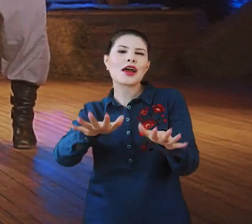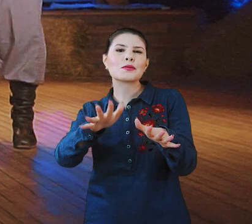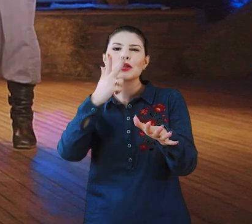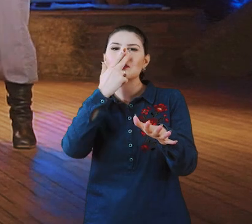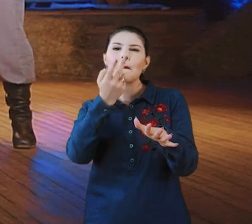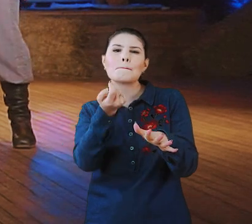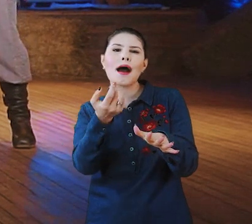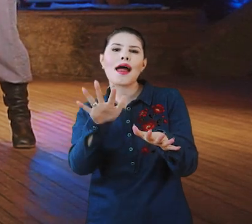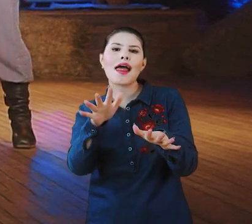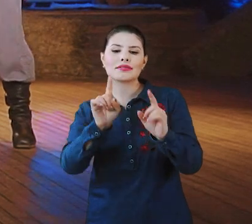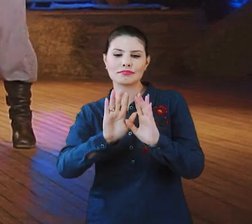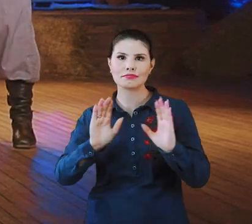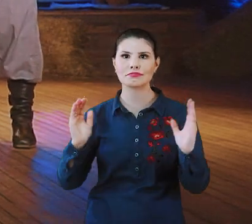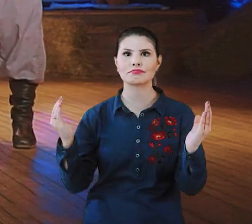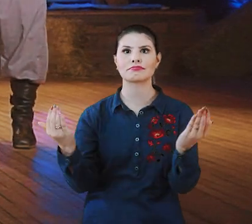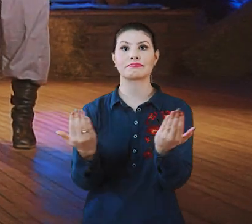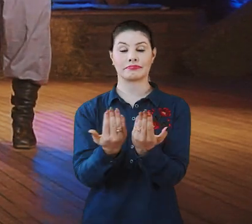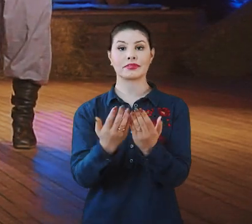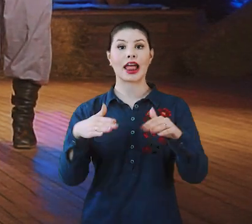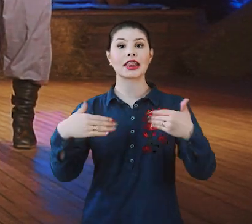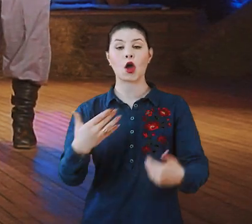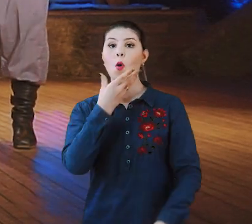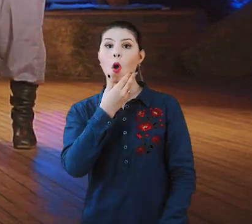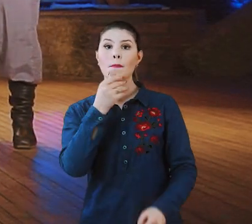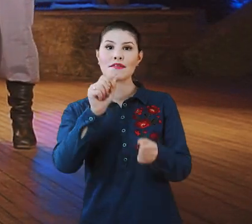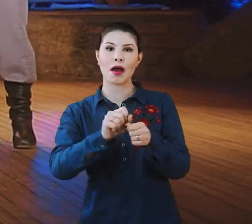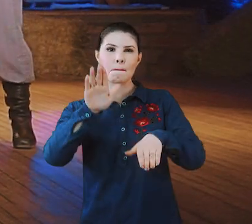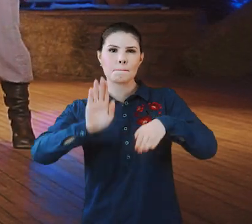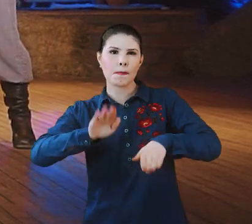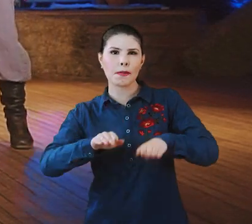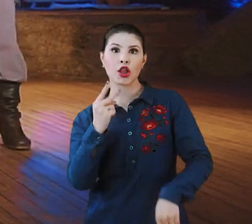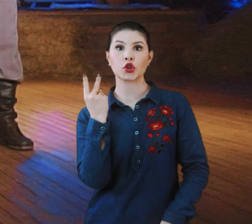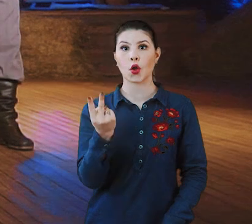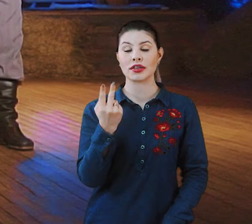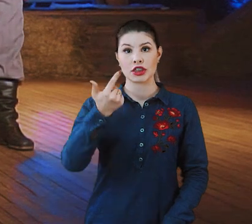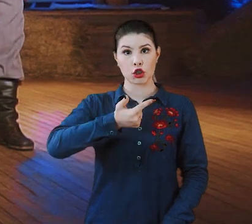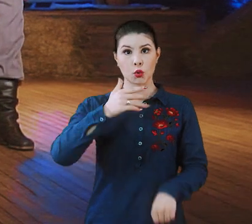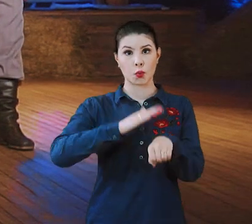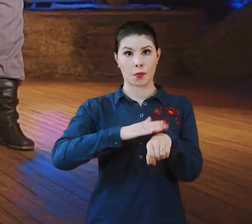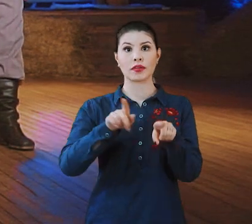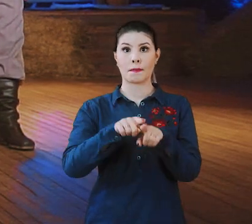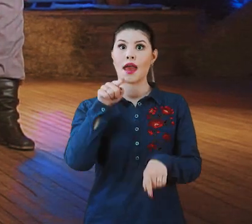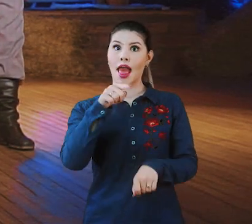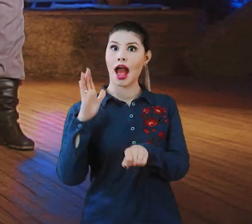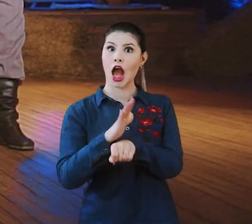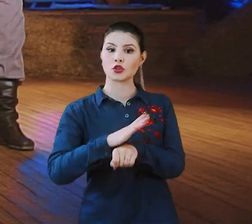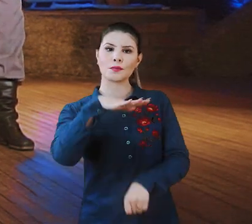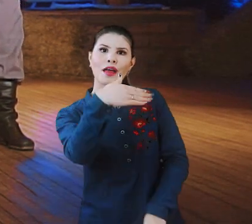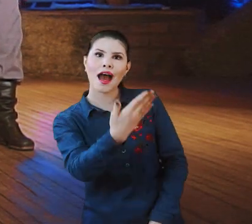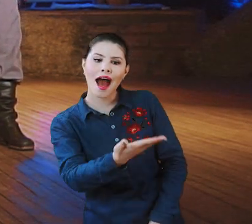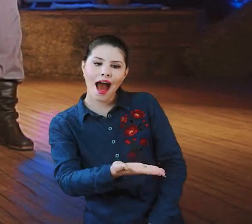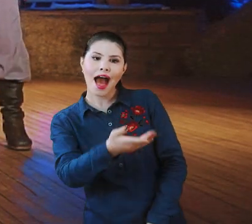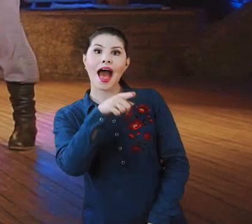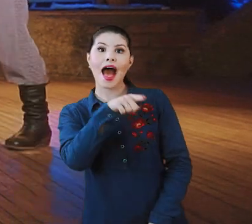balaio. Mediante isso, o peão executa dois sapateios, sendo que na segunda parte ele estende a mão, ajudando a prenda a